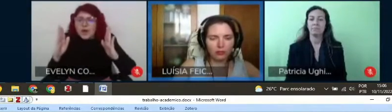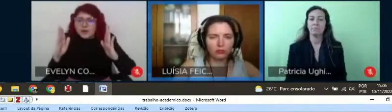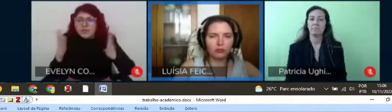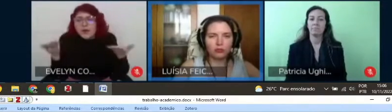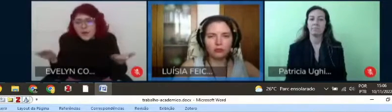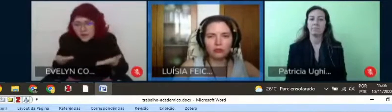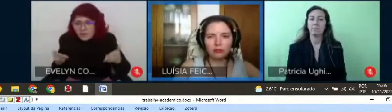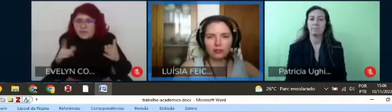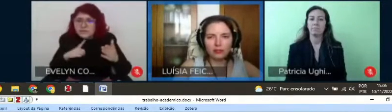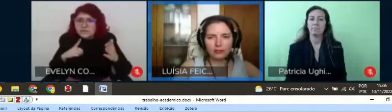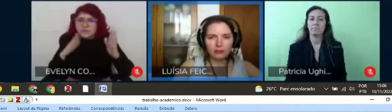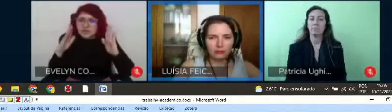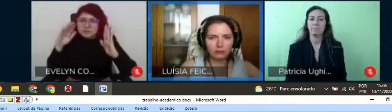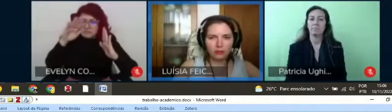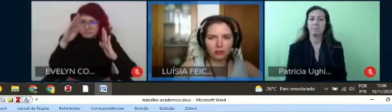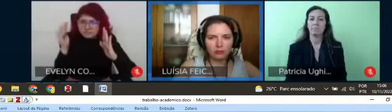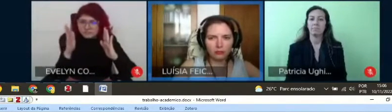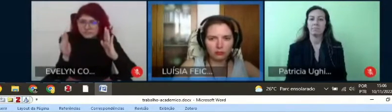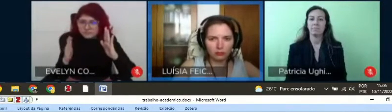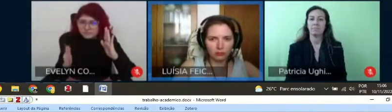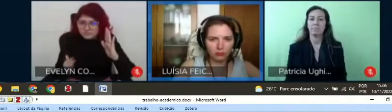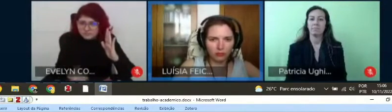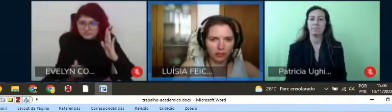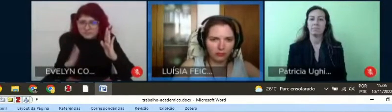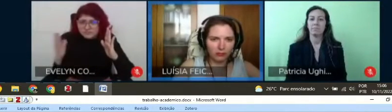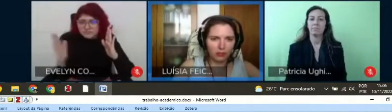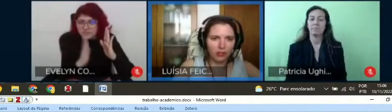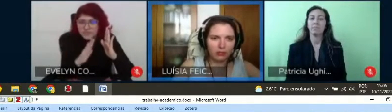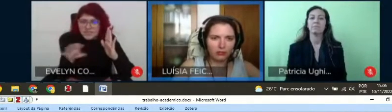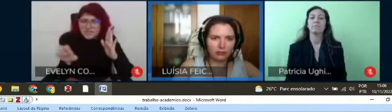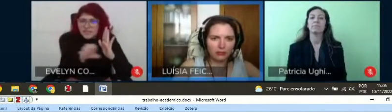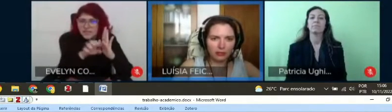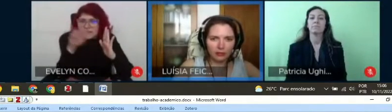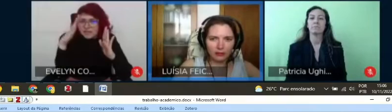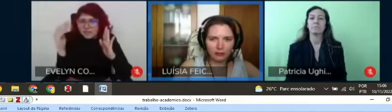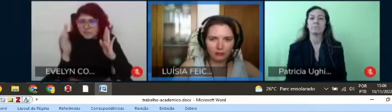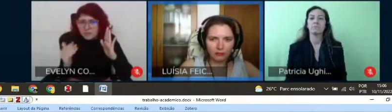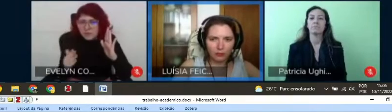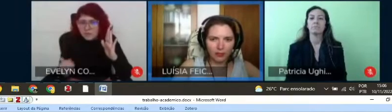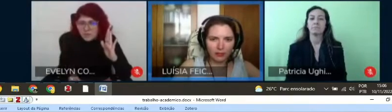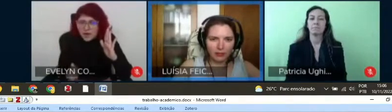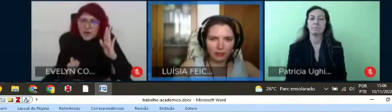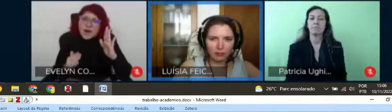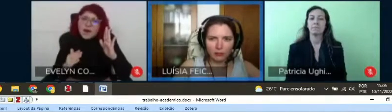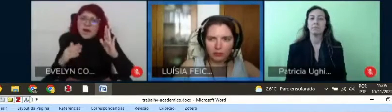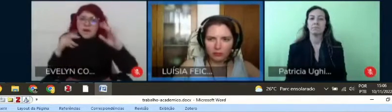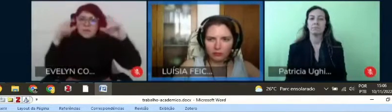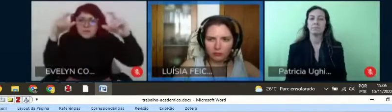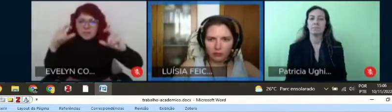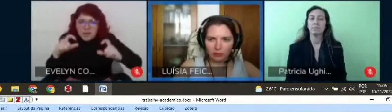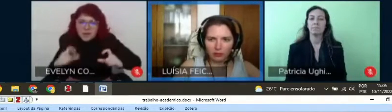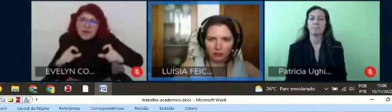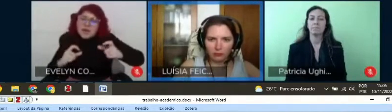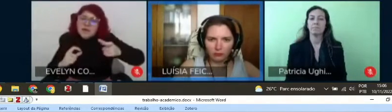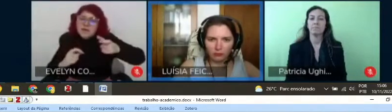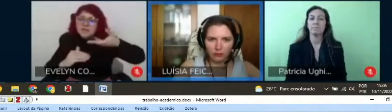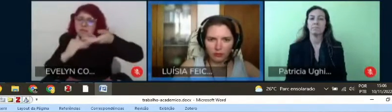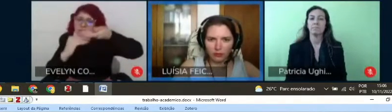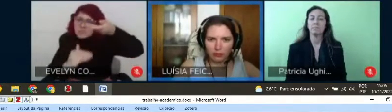aqui. Tudo que a gente incluiu de citação dentro do texto já está aqui formatado, arrumadinho,